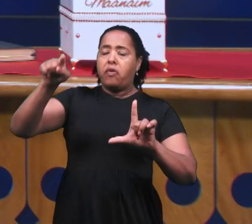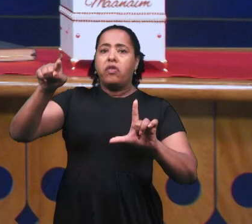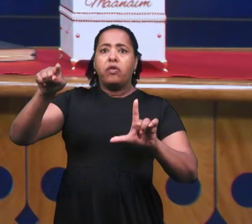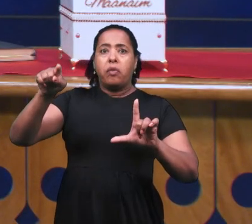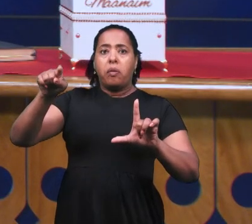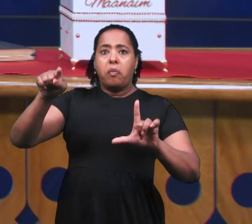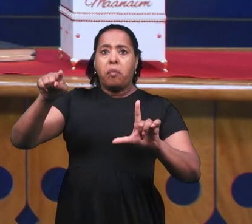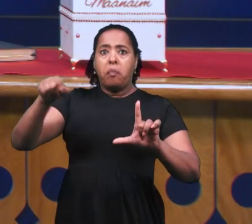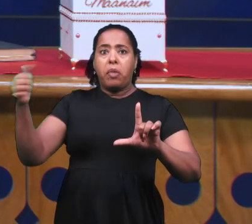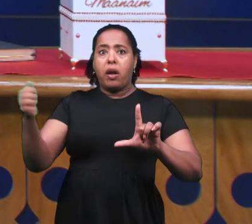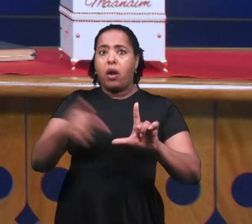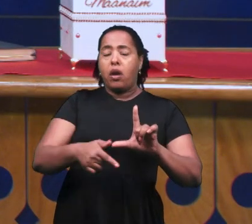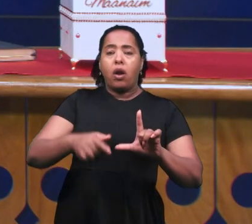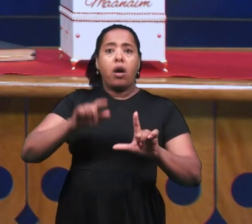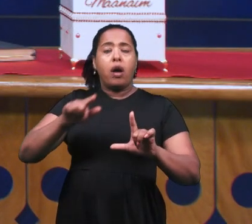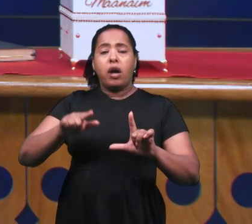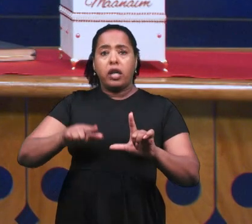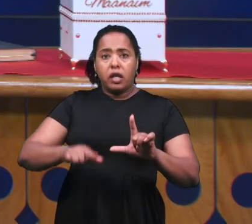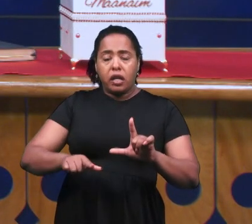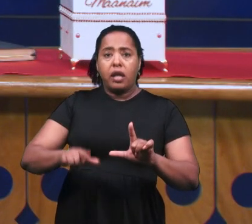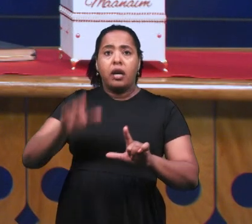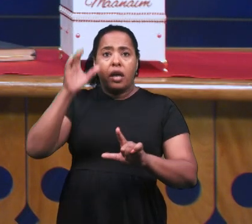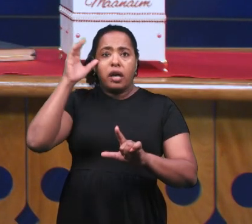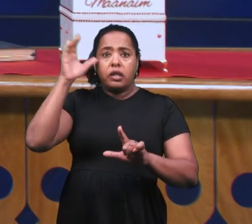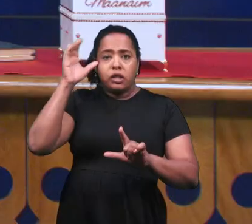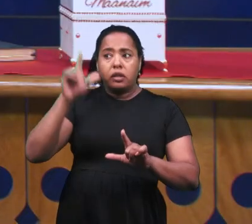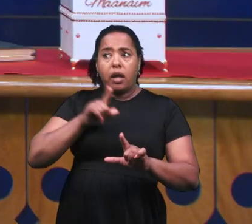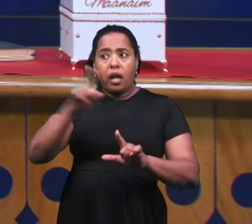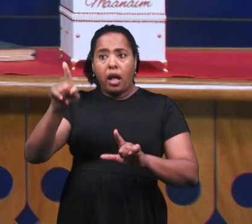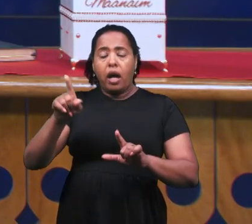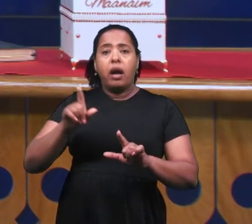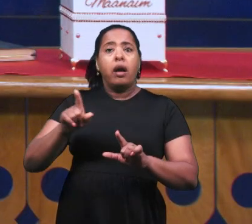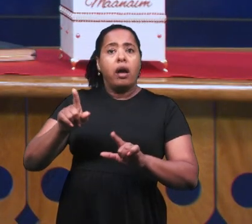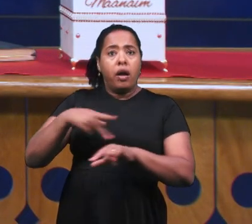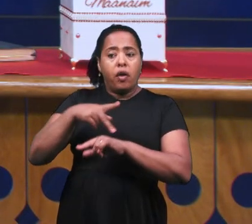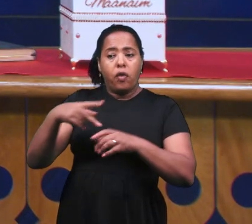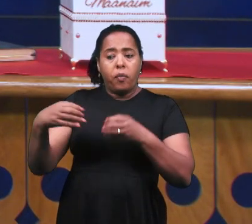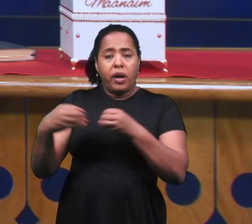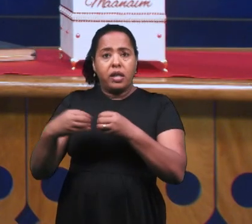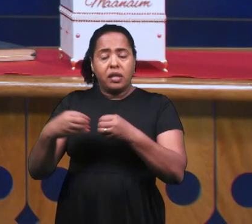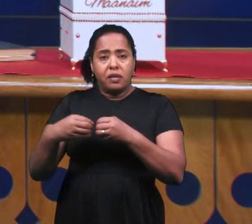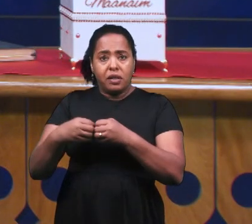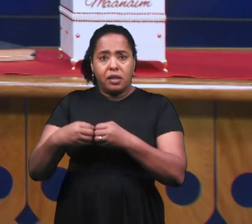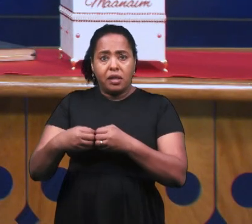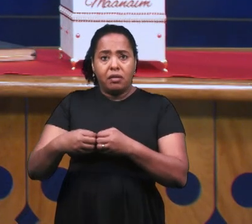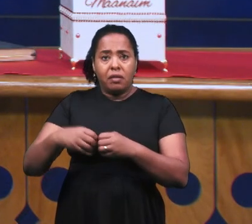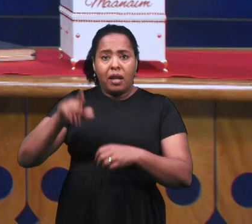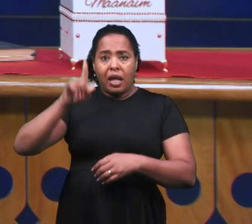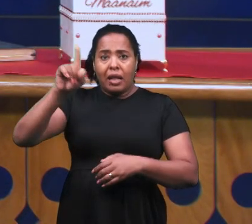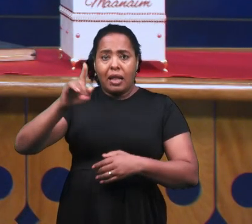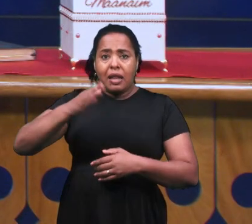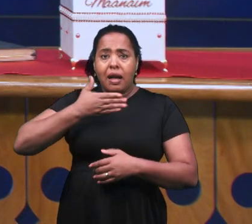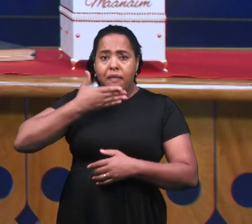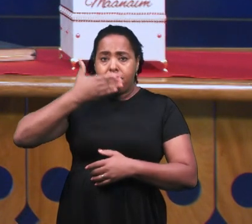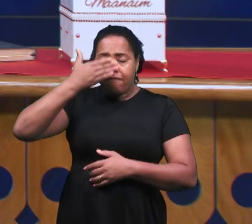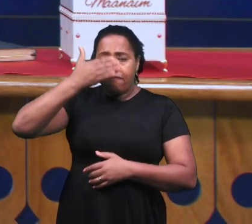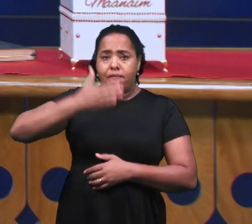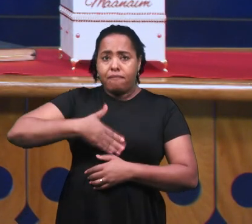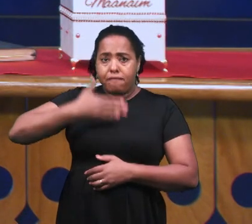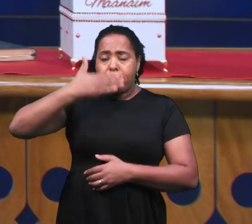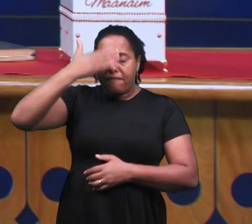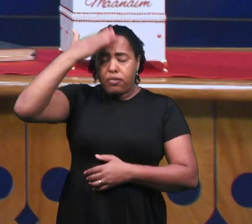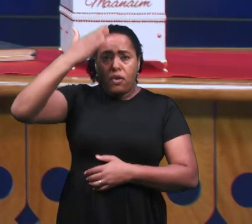eles são vizinhos ali, mas o muçulmano ali é mais forte do que lá na